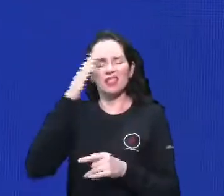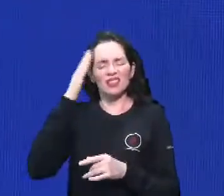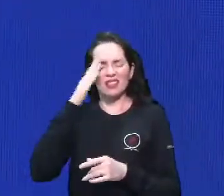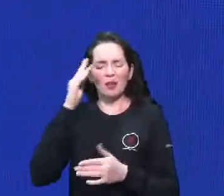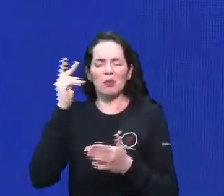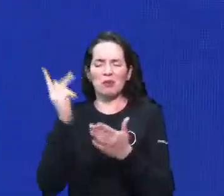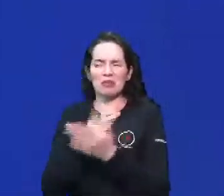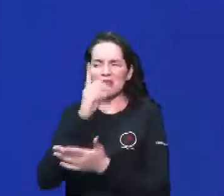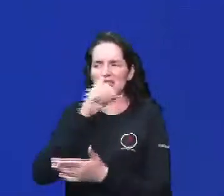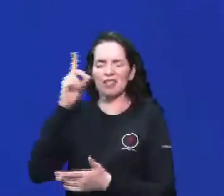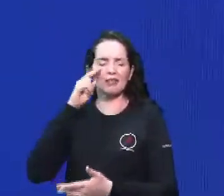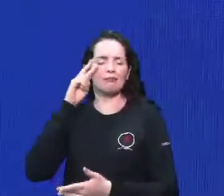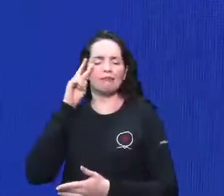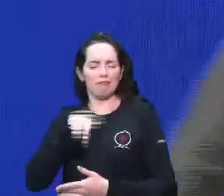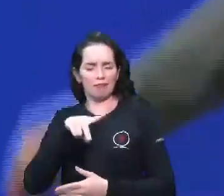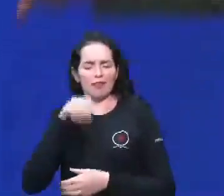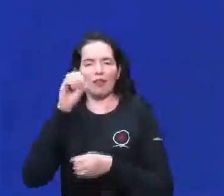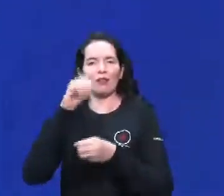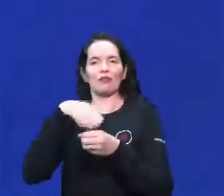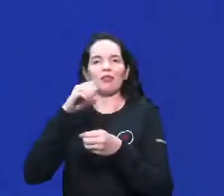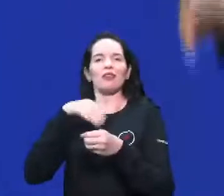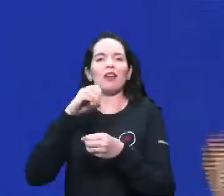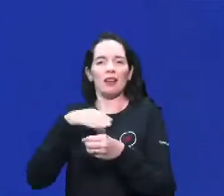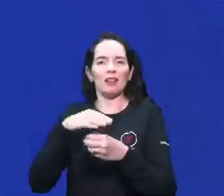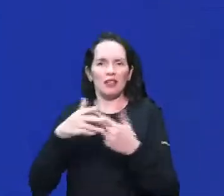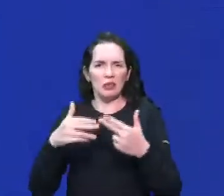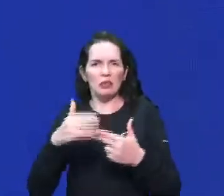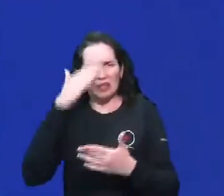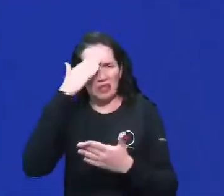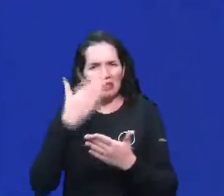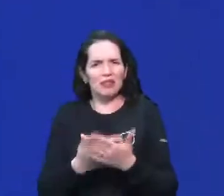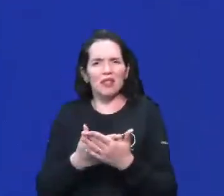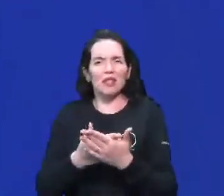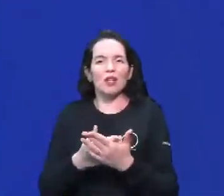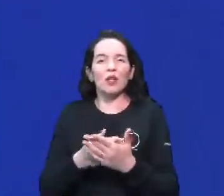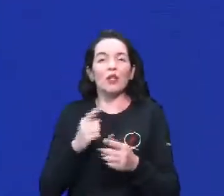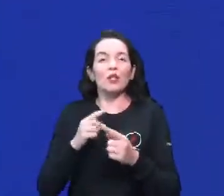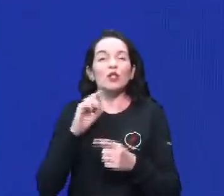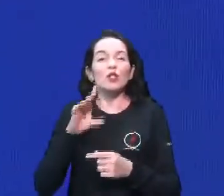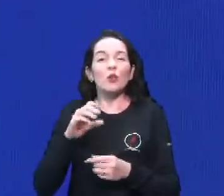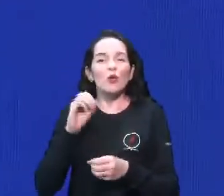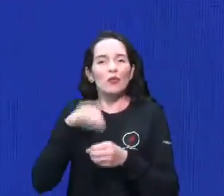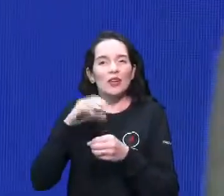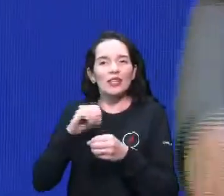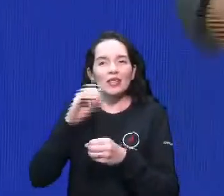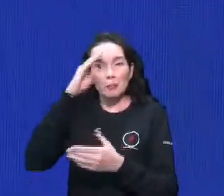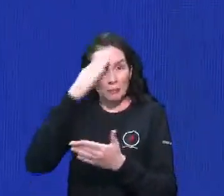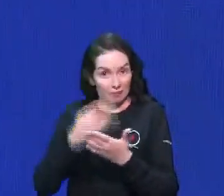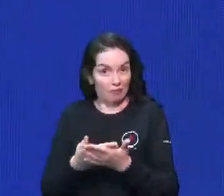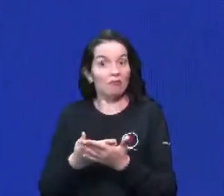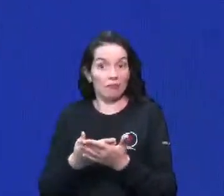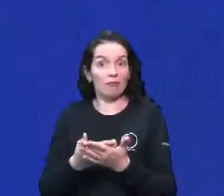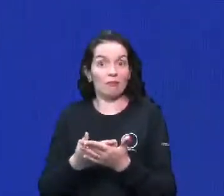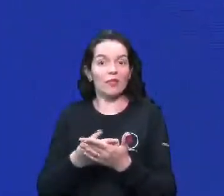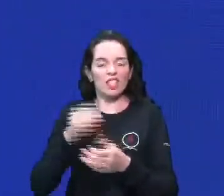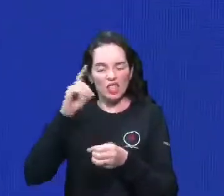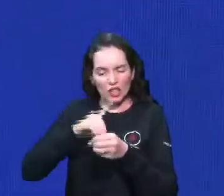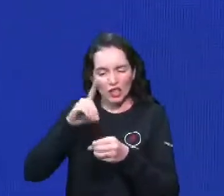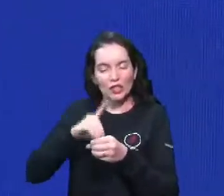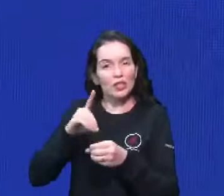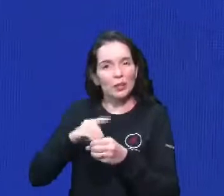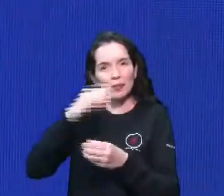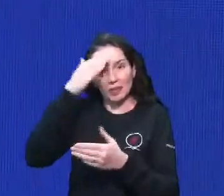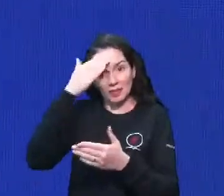Deus vê a nossa oferta, aquilo que a gente crê, porque só entrega oferta quem crê, só entrega dízimo quem crê,